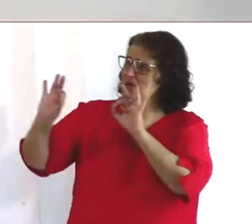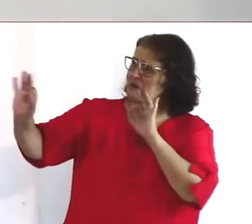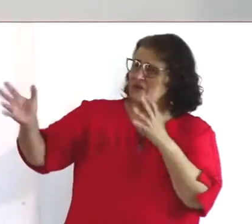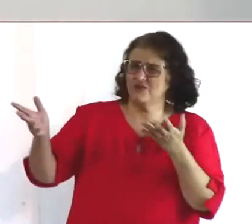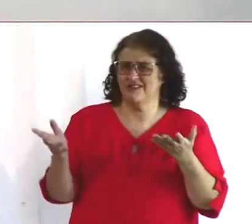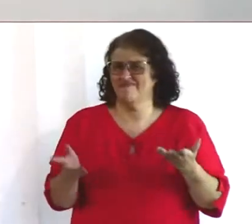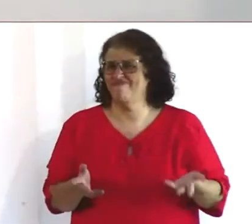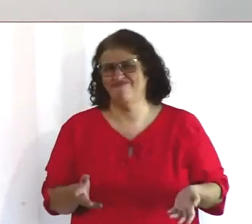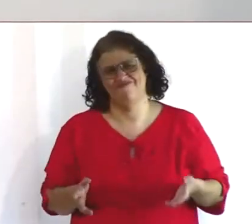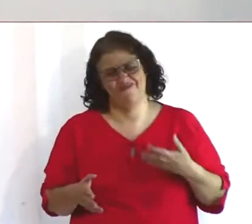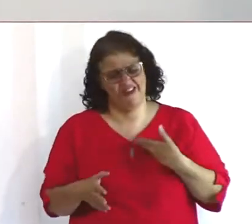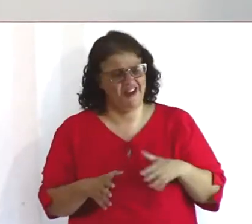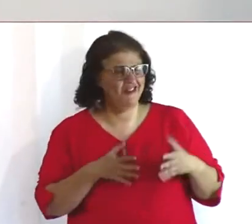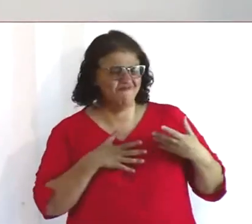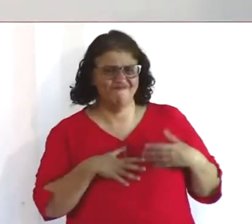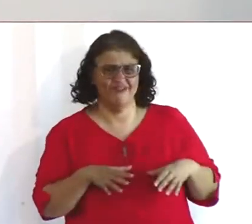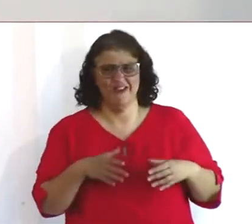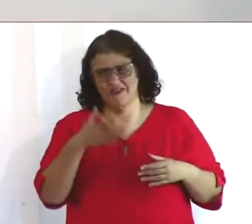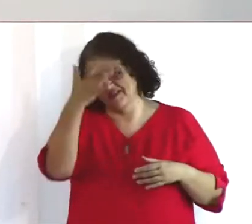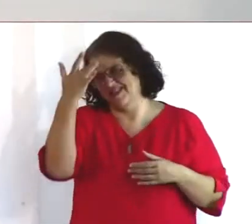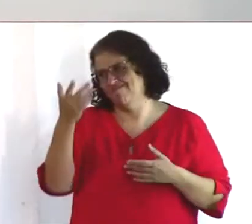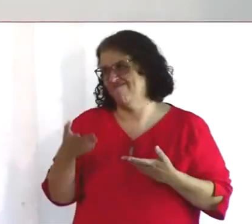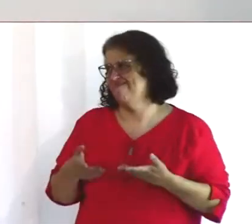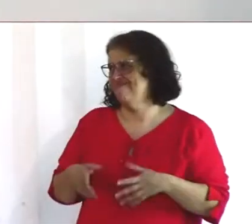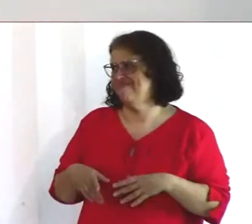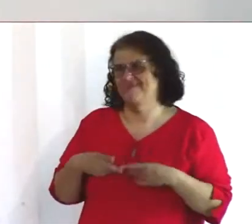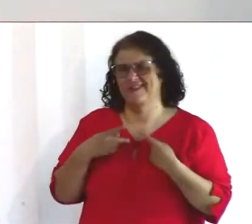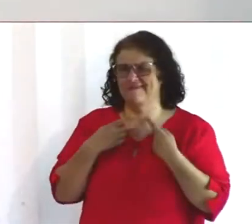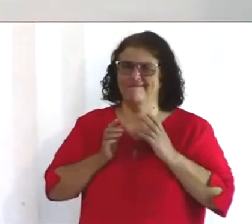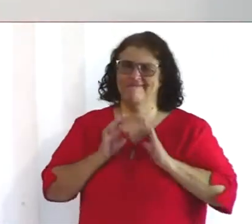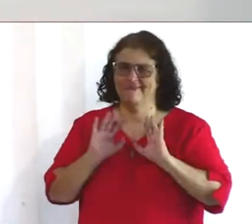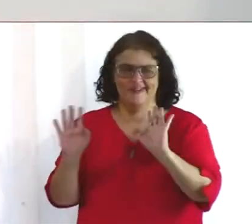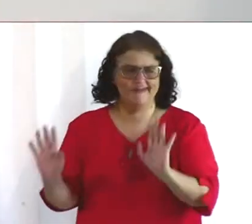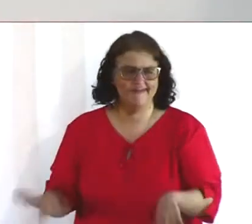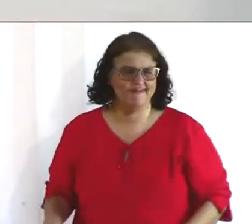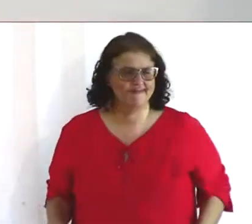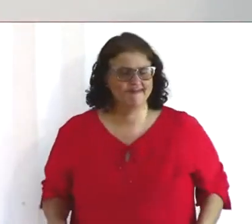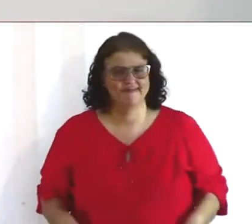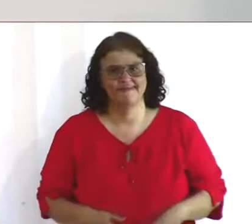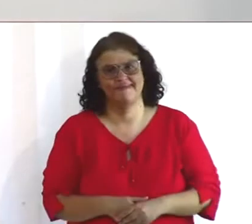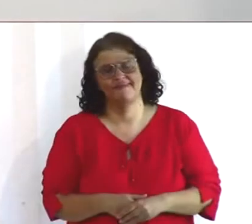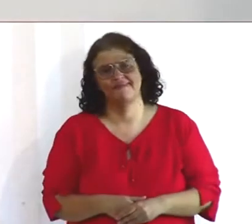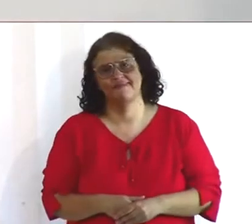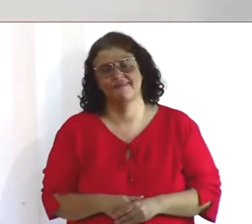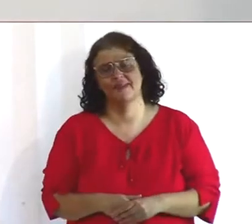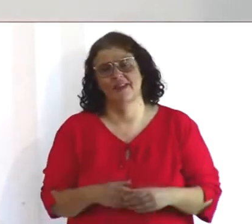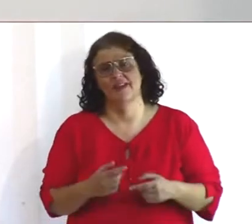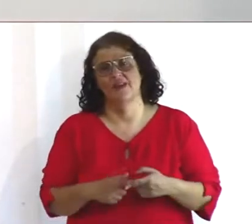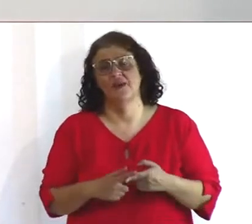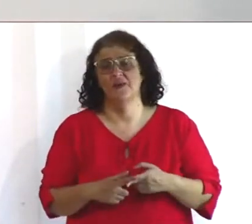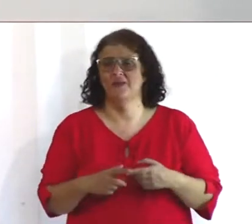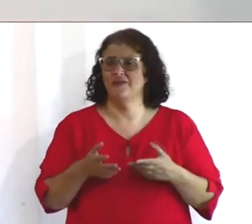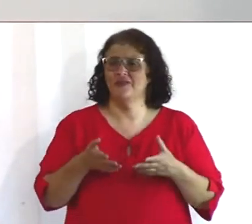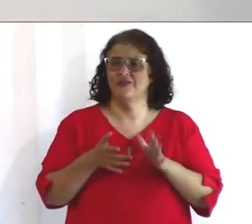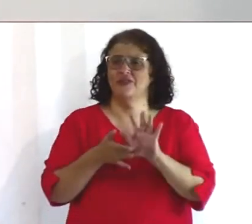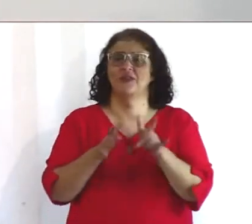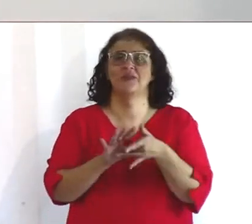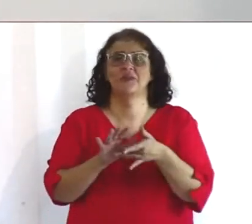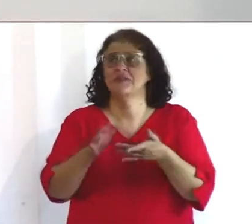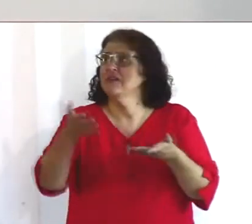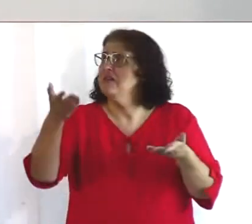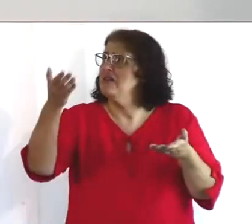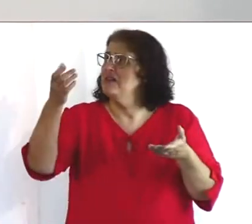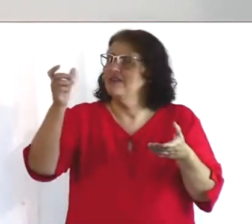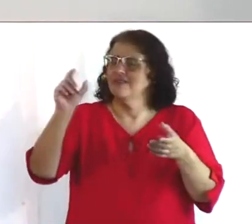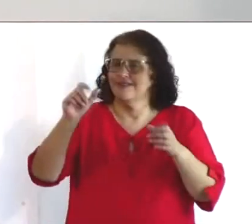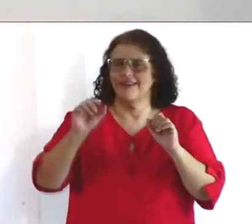muito diferente dele, porque não consegue estar no meio do diferente ou da diferença. O ensino de Jesus era